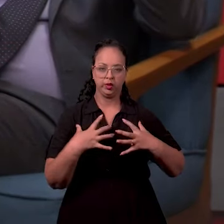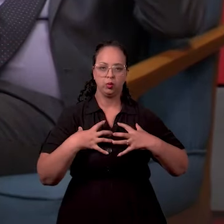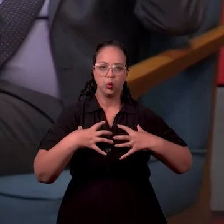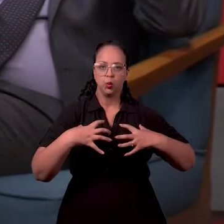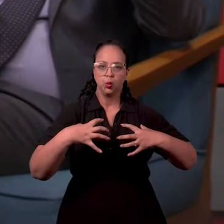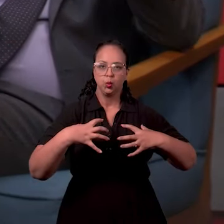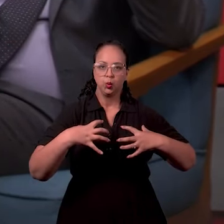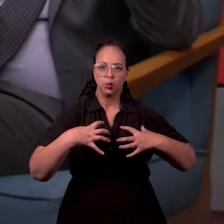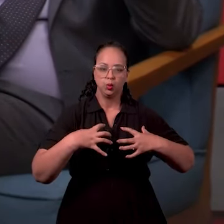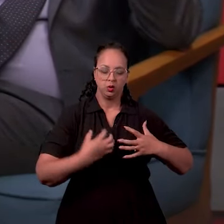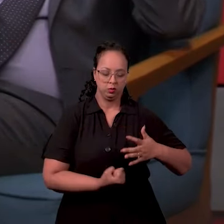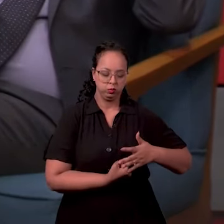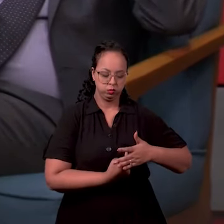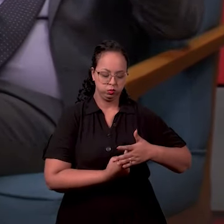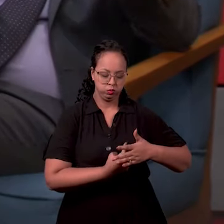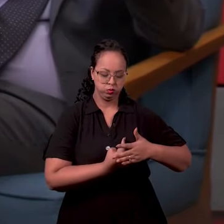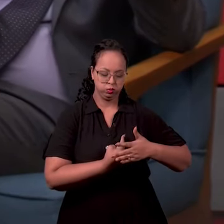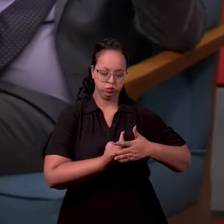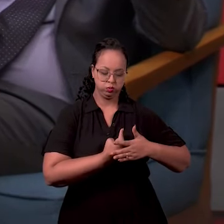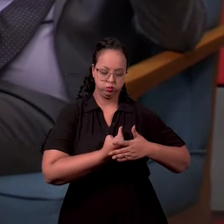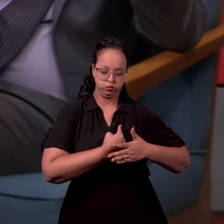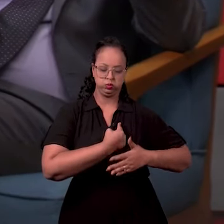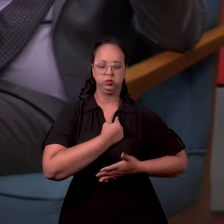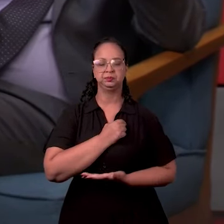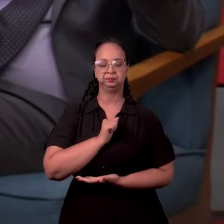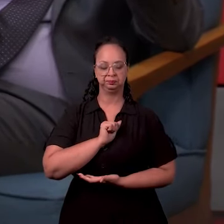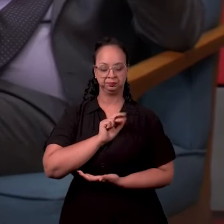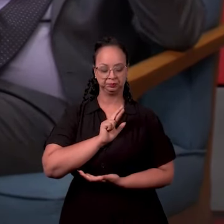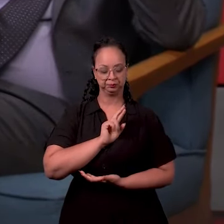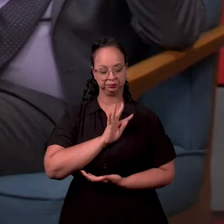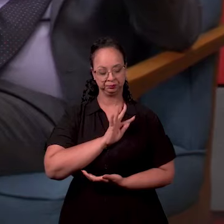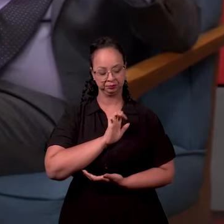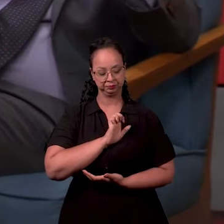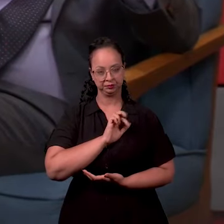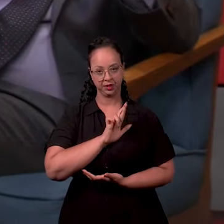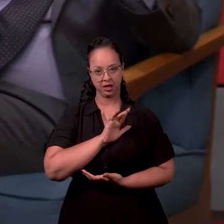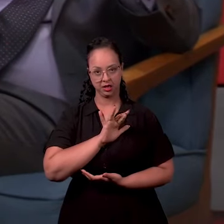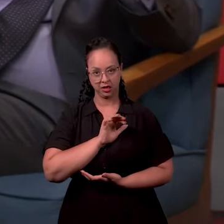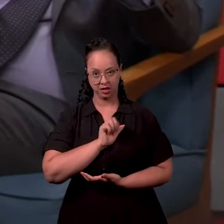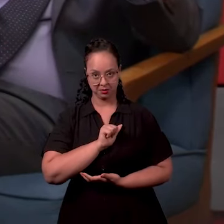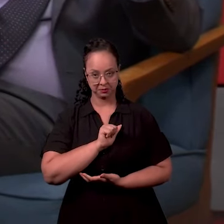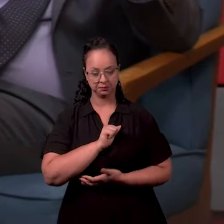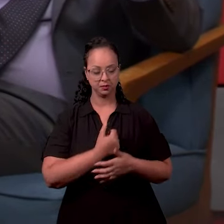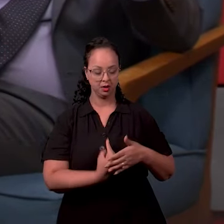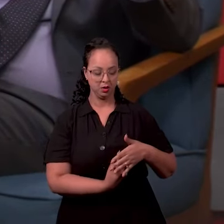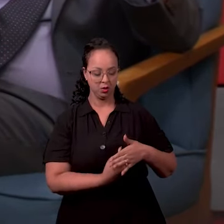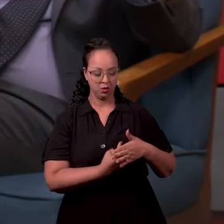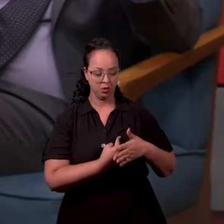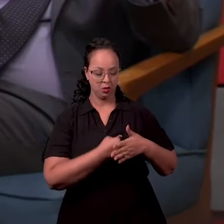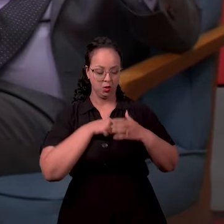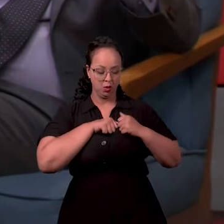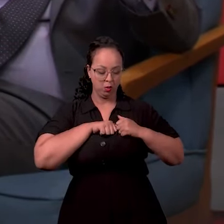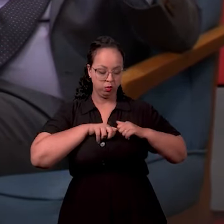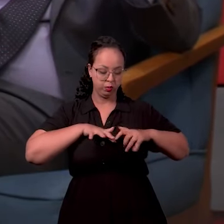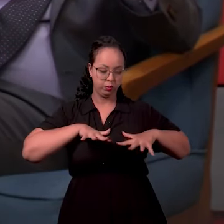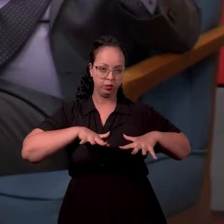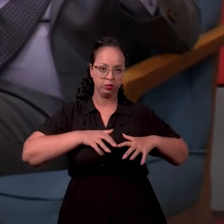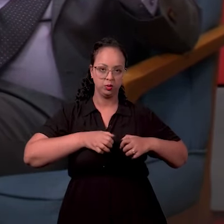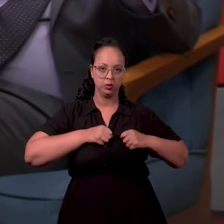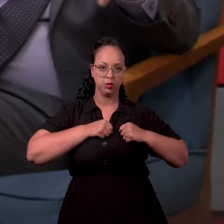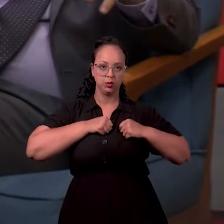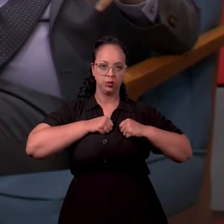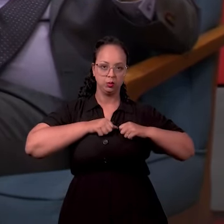oxigênio, aquele sangue que vem e que vai por uma via chamada artéria. Então, o sangue que é jogado pelas artérias. Esse sangue ele